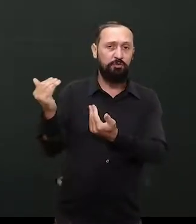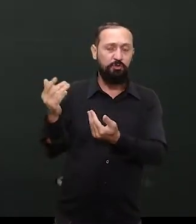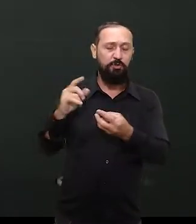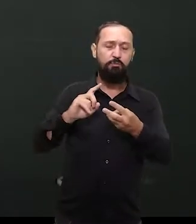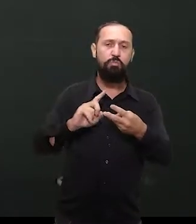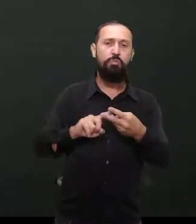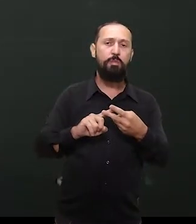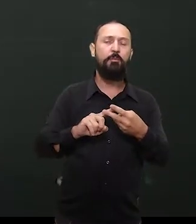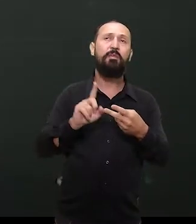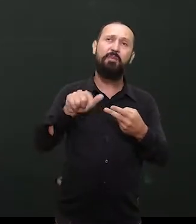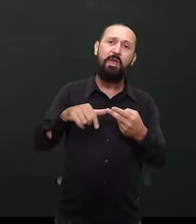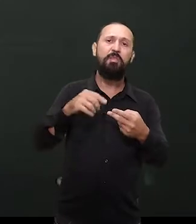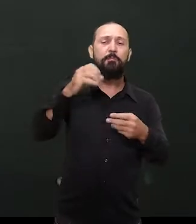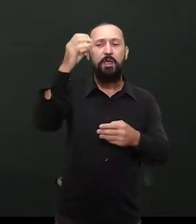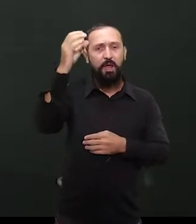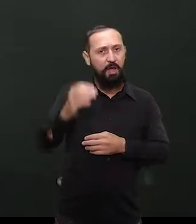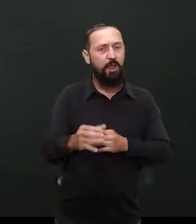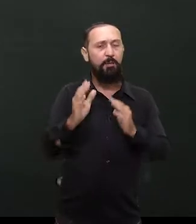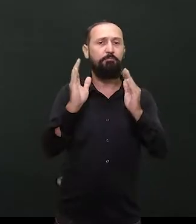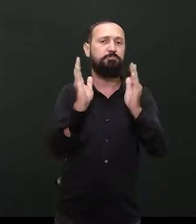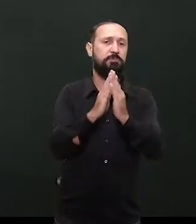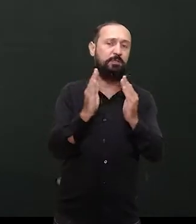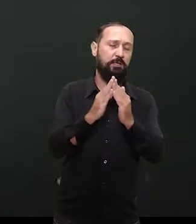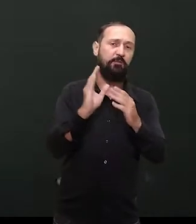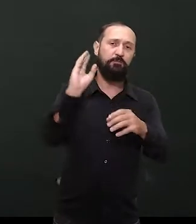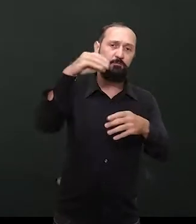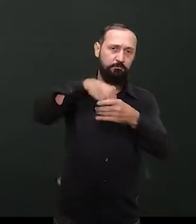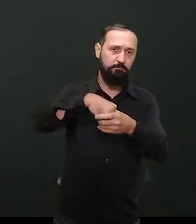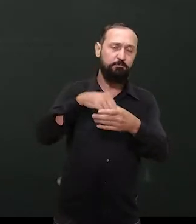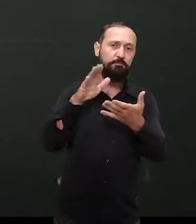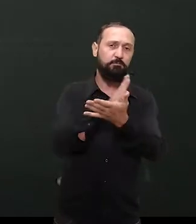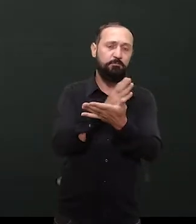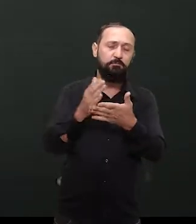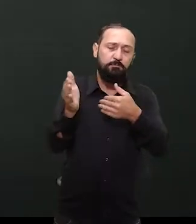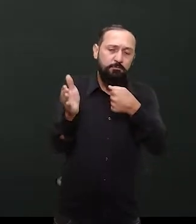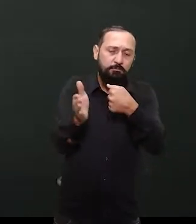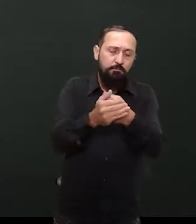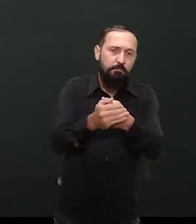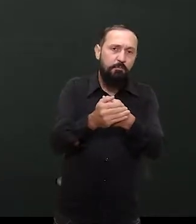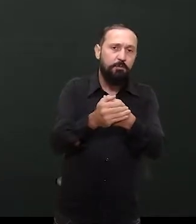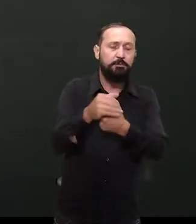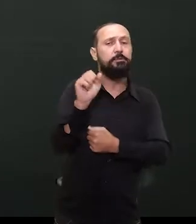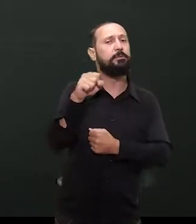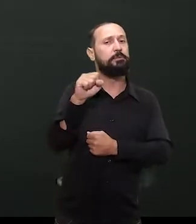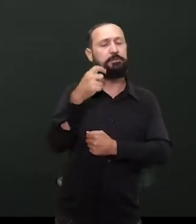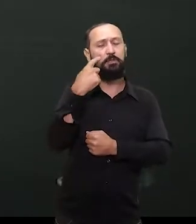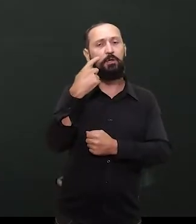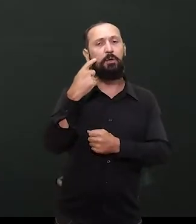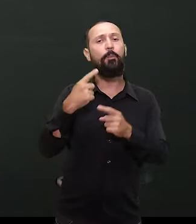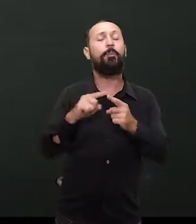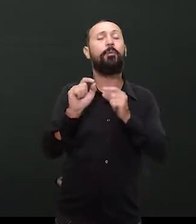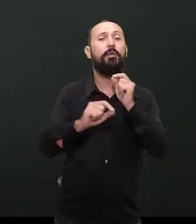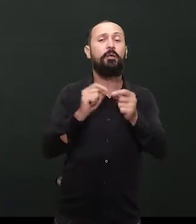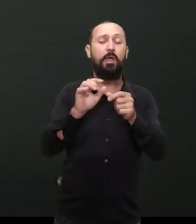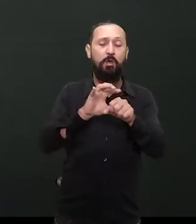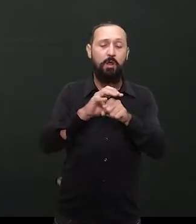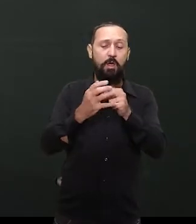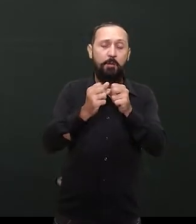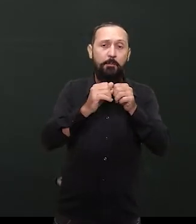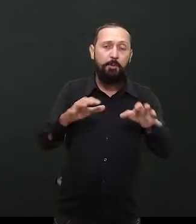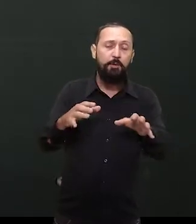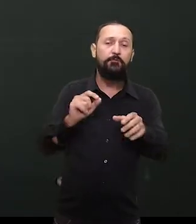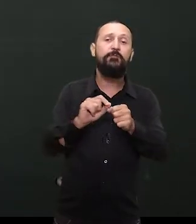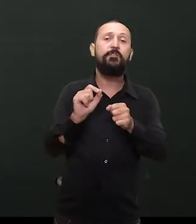são crimes domésticos né é praticado às escondidas com certeza pelo fato da